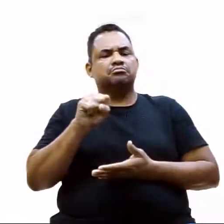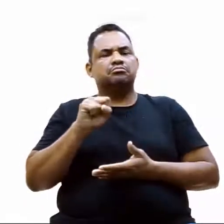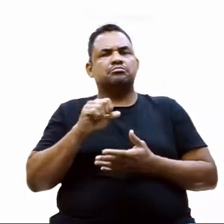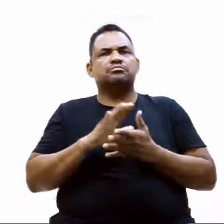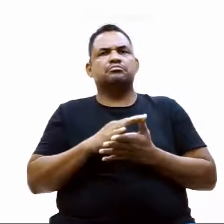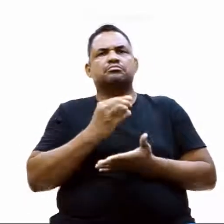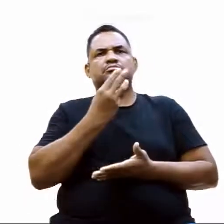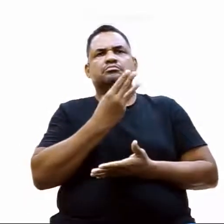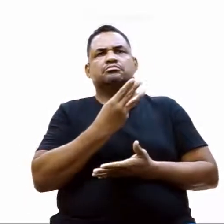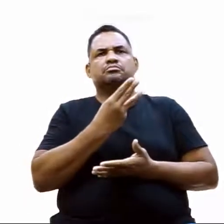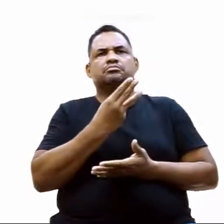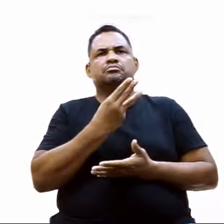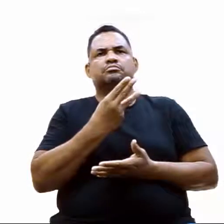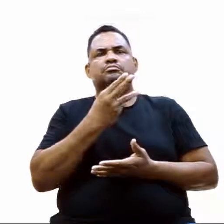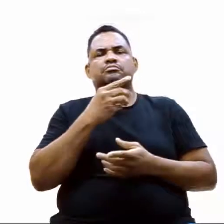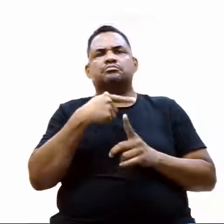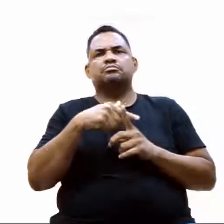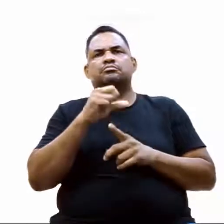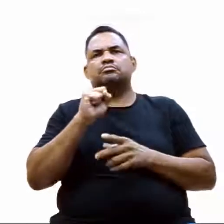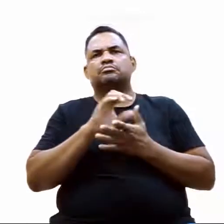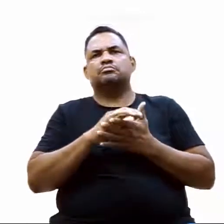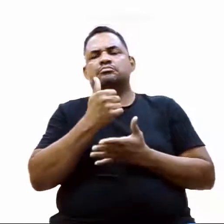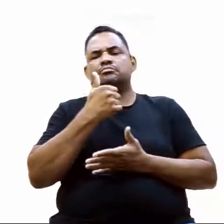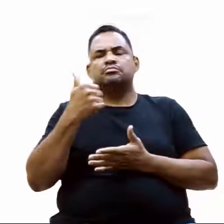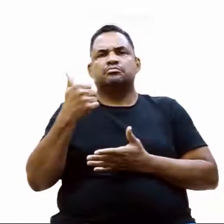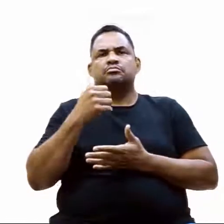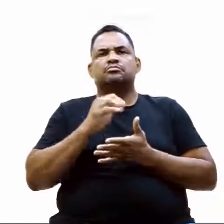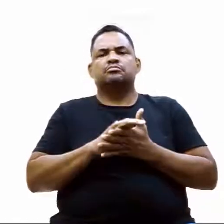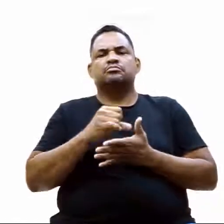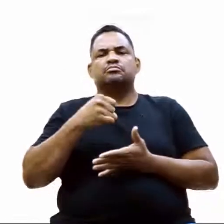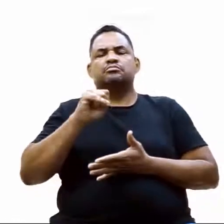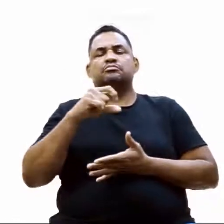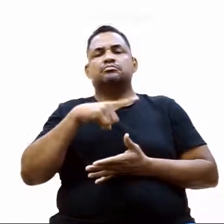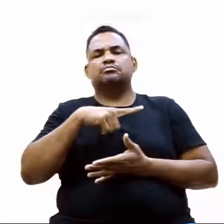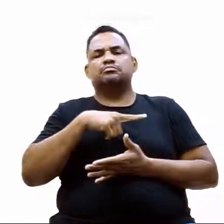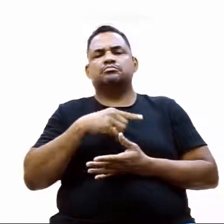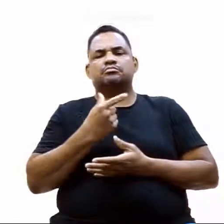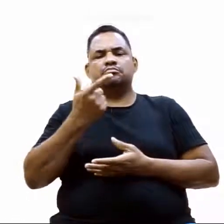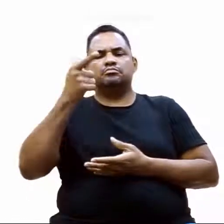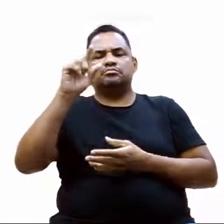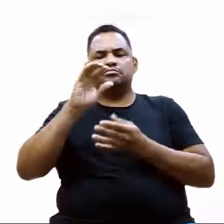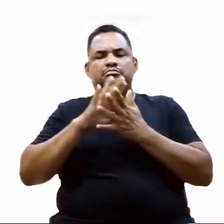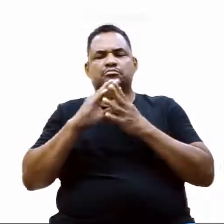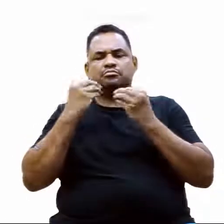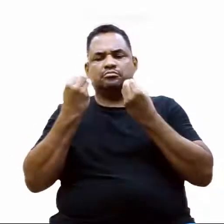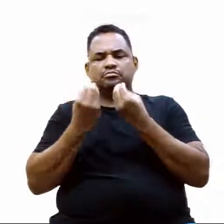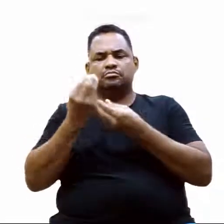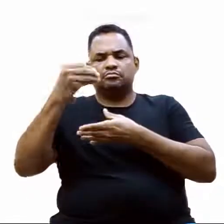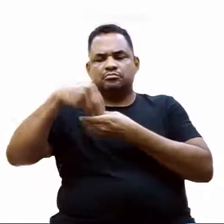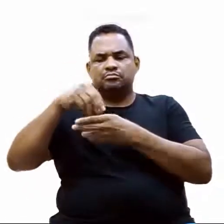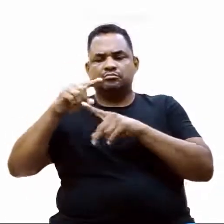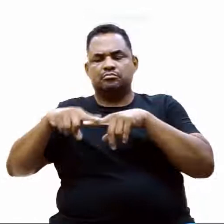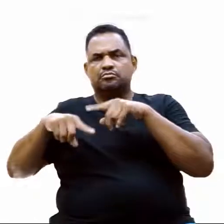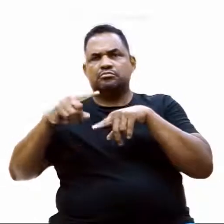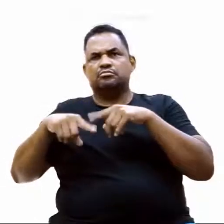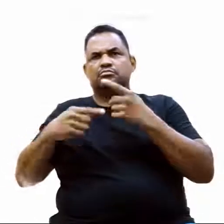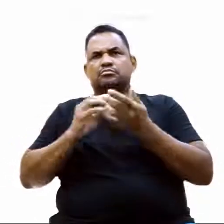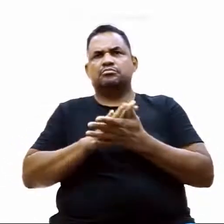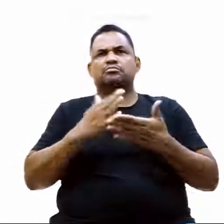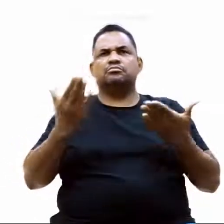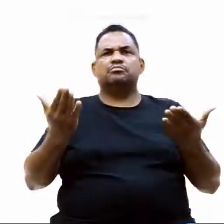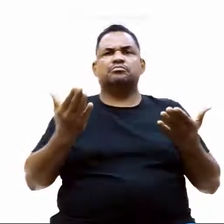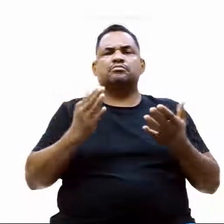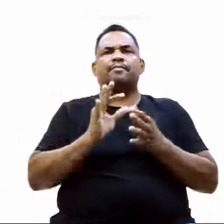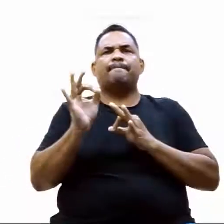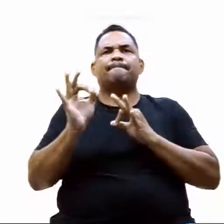com 8, 11. Mas eu quero dizer que se tivesse uma outra substância no produto, a soma dessas duas ou 3 substâncias que se